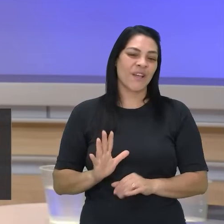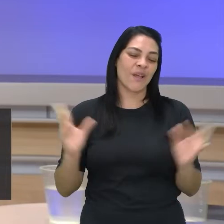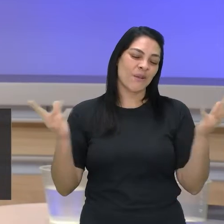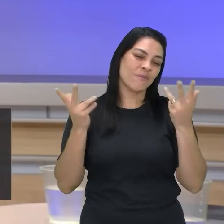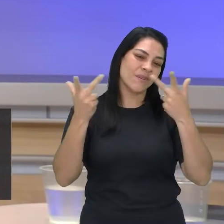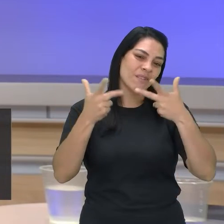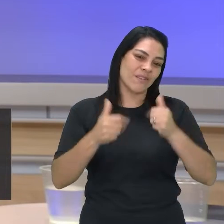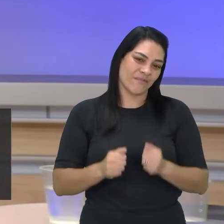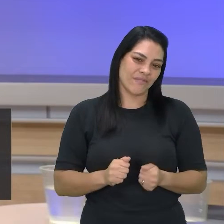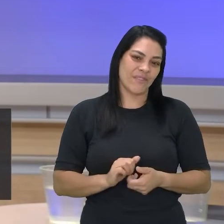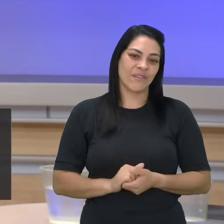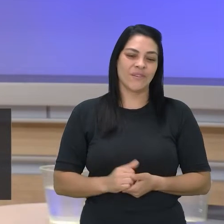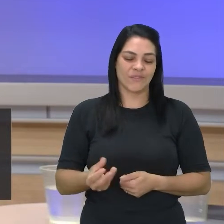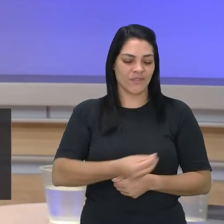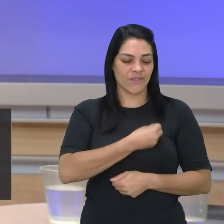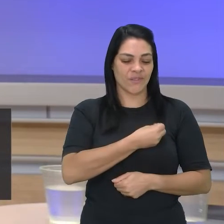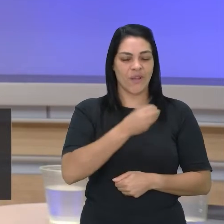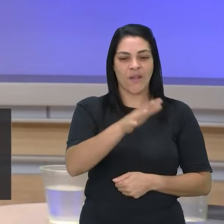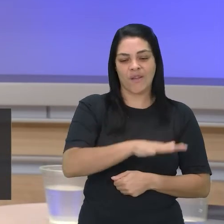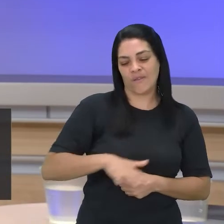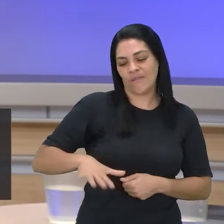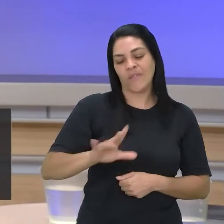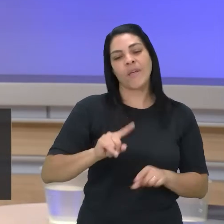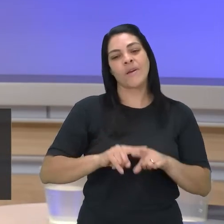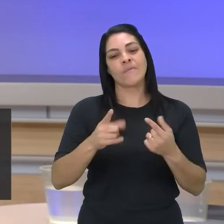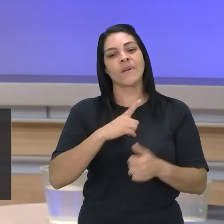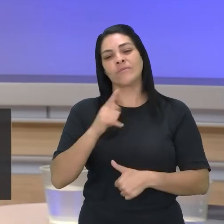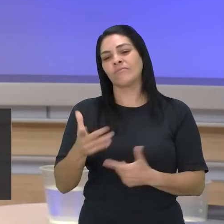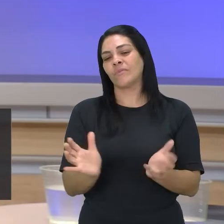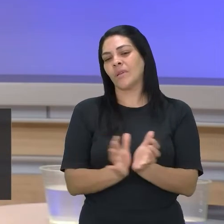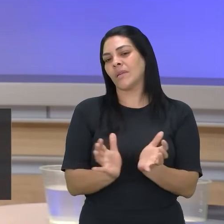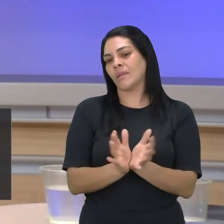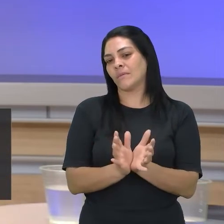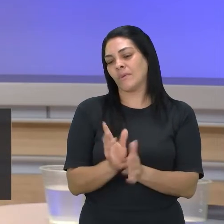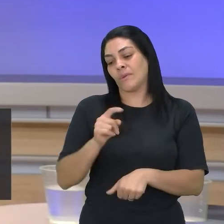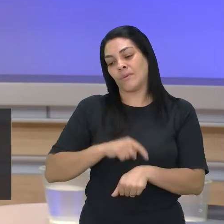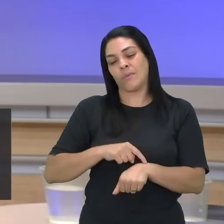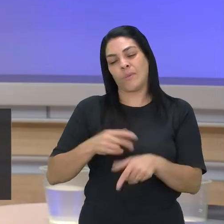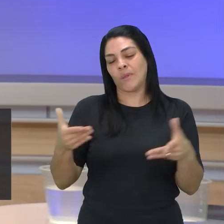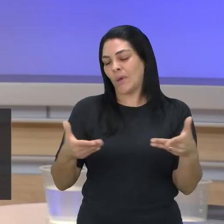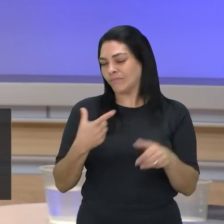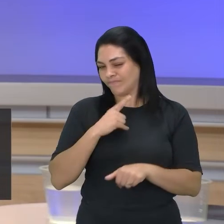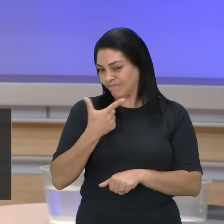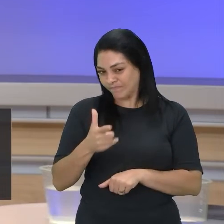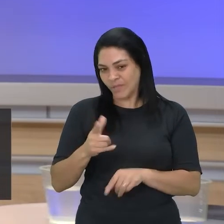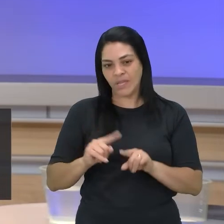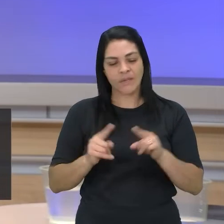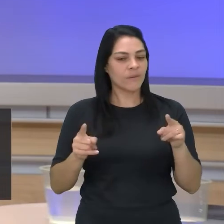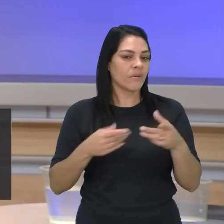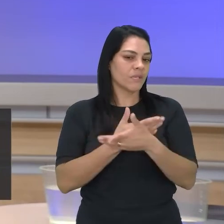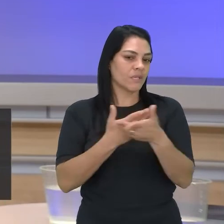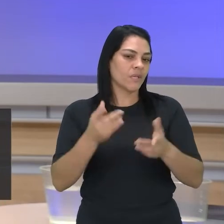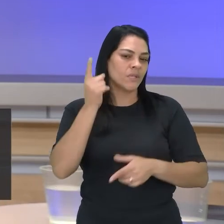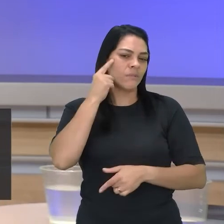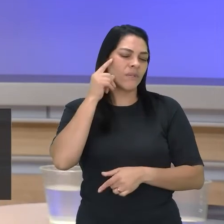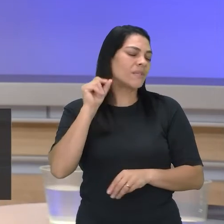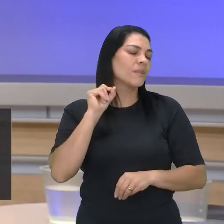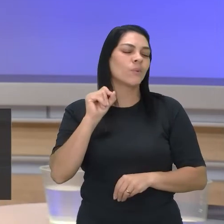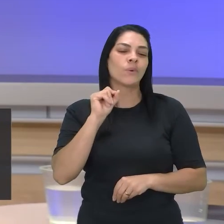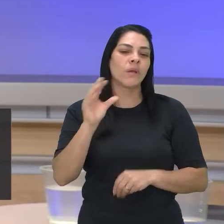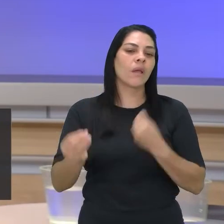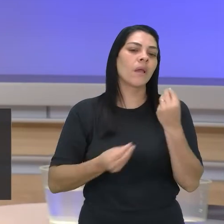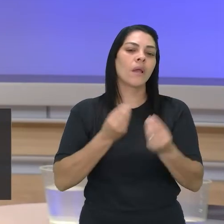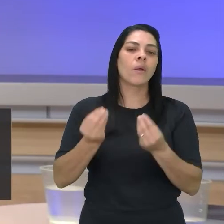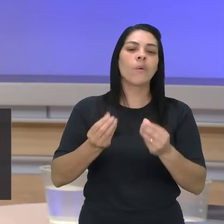maravilhoso o bioma, mas a gente não tem equipe mesmo, nesse momento, né? Então, a gente está pensando internamente o que seria o